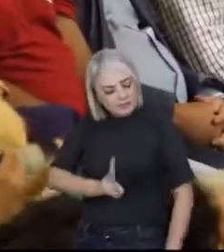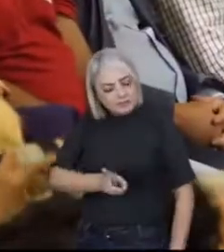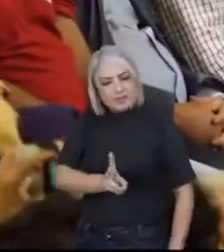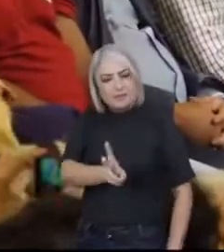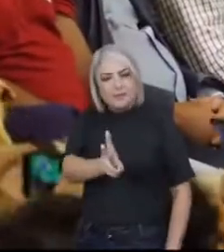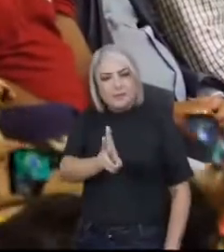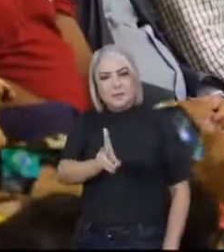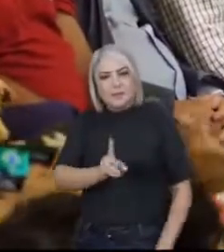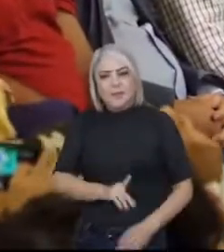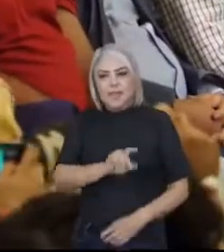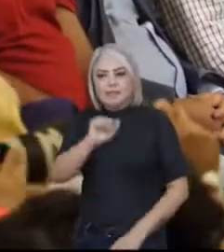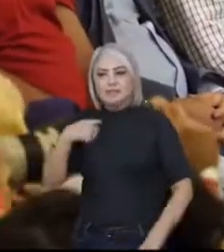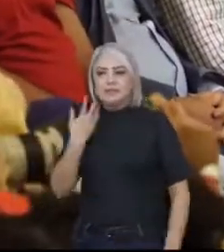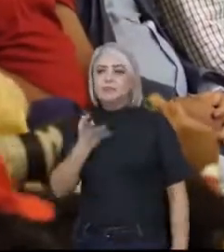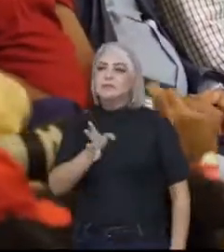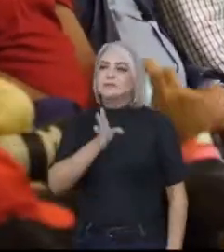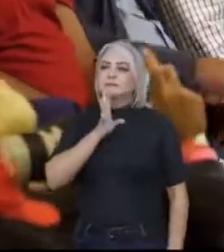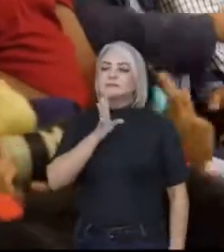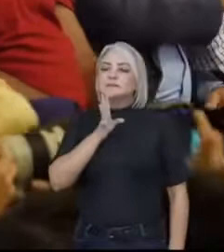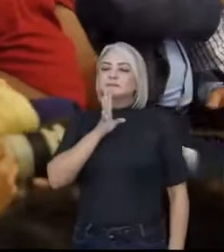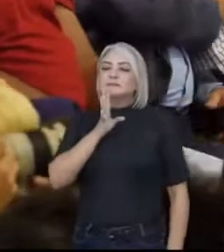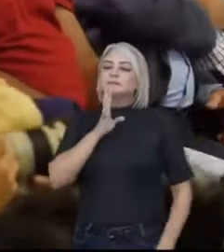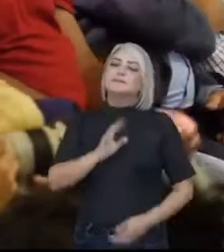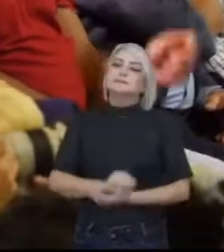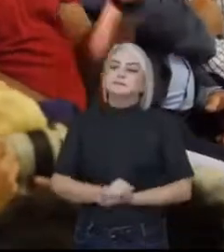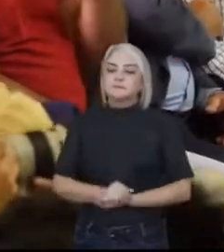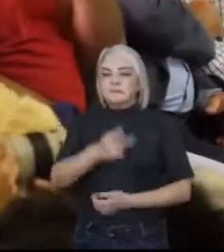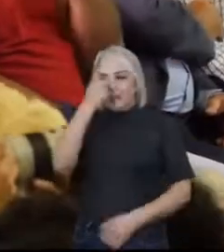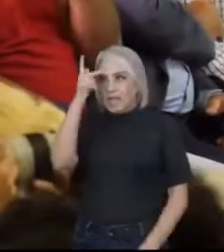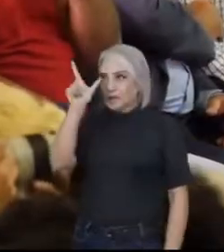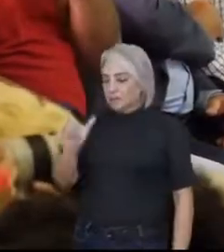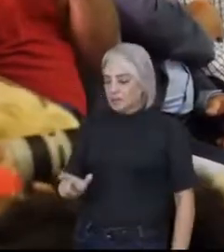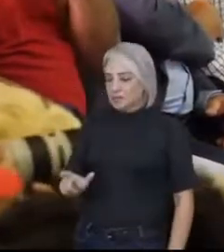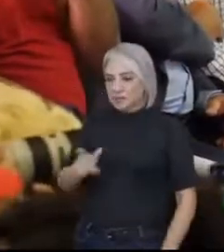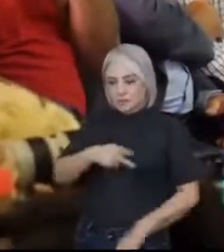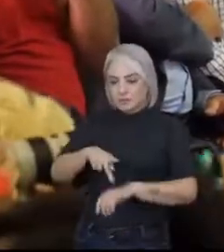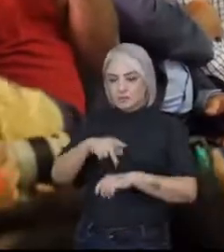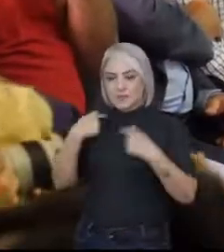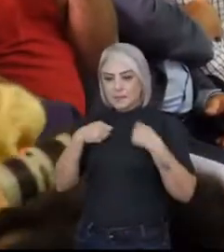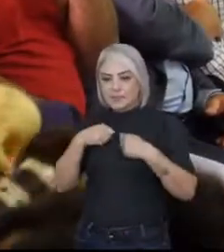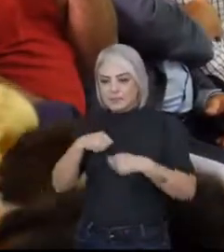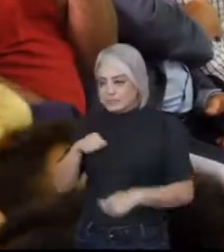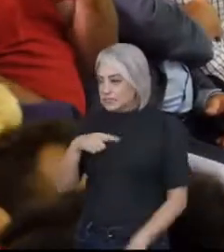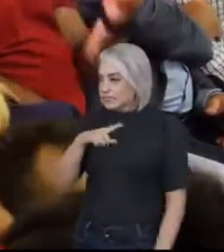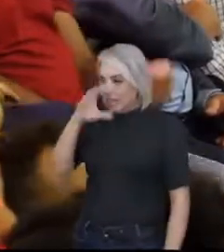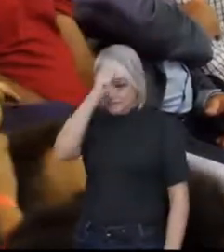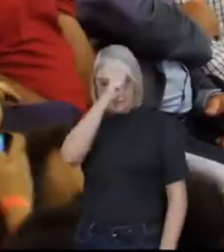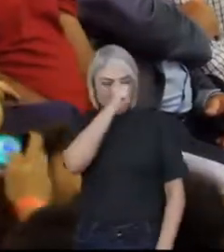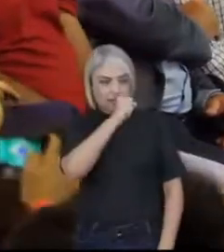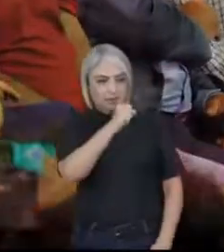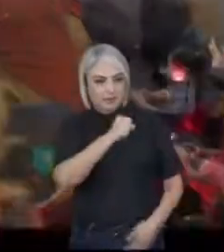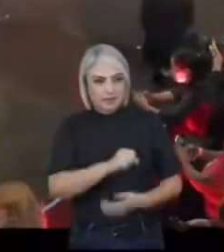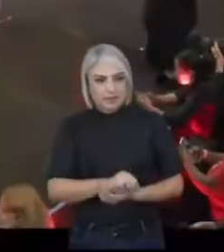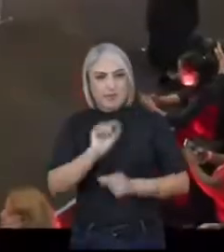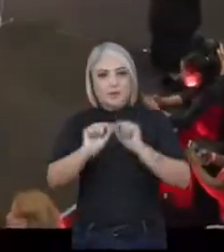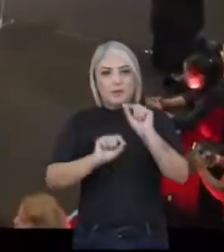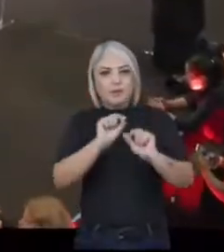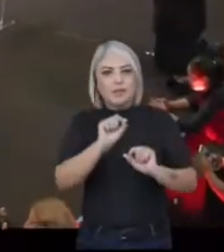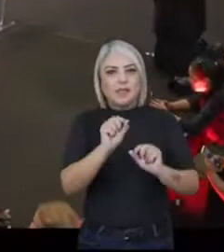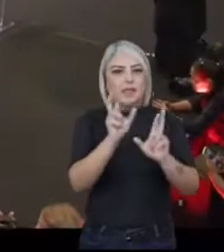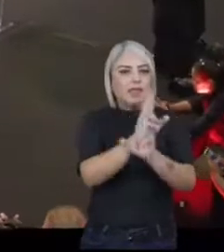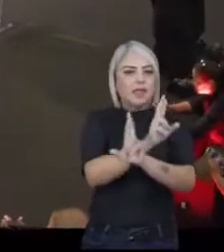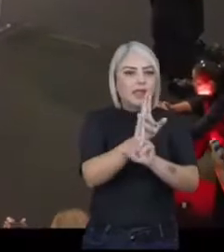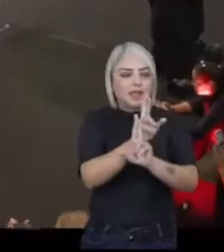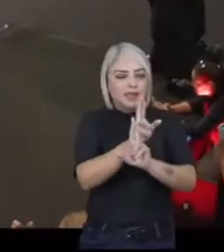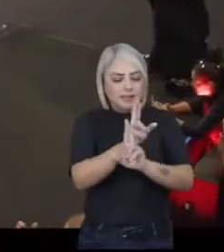nos conhecemos. As pessoas neste país precisam aprender o que é relação de companheirismo, o que